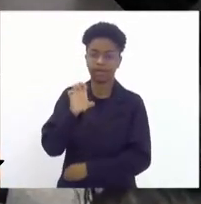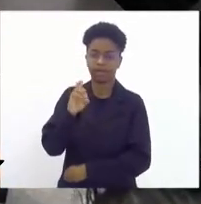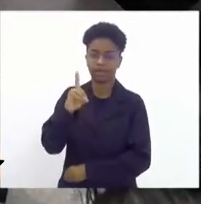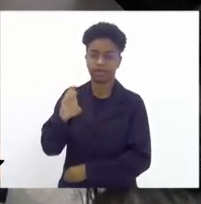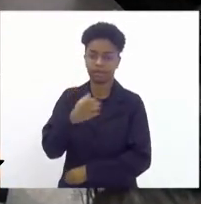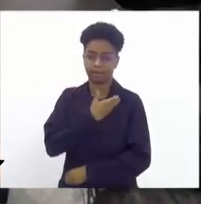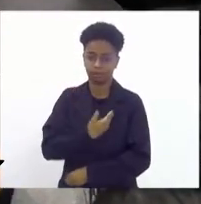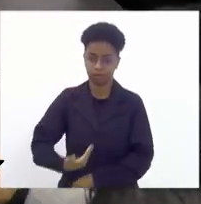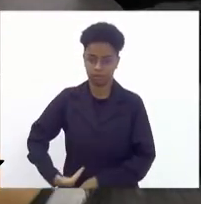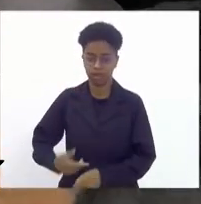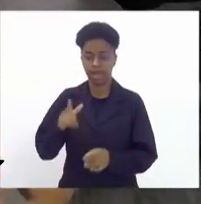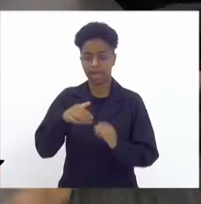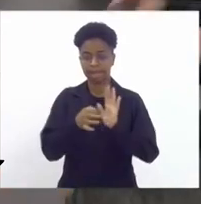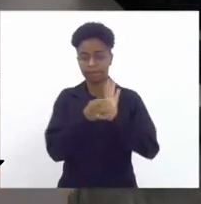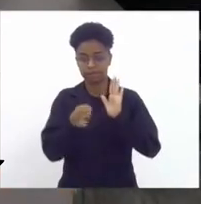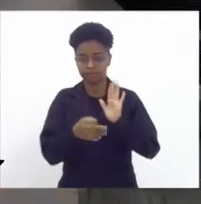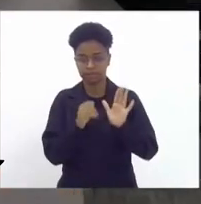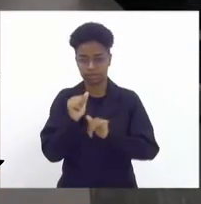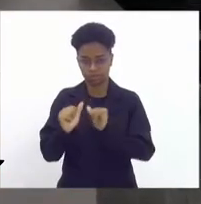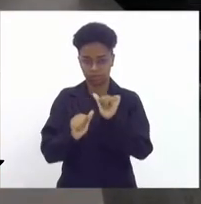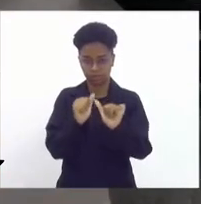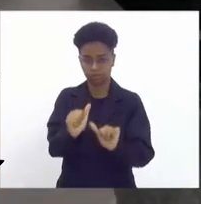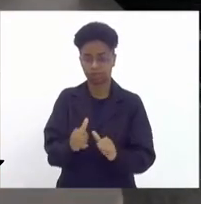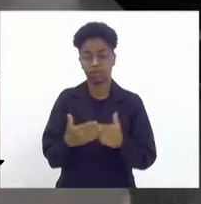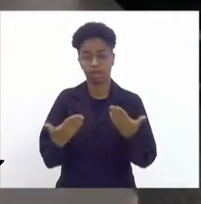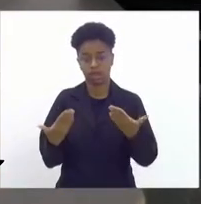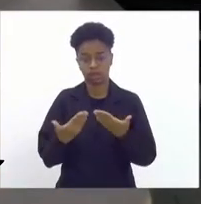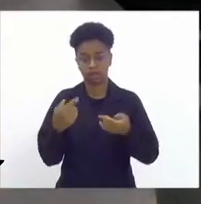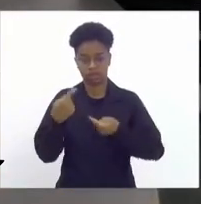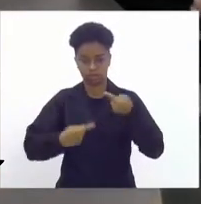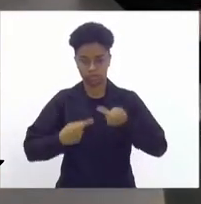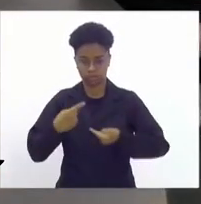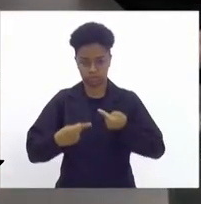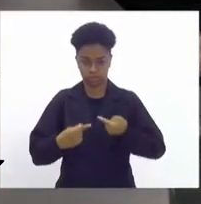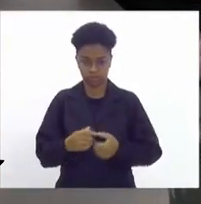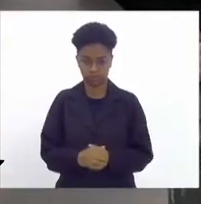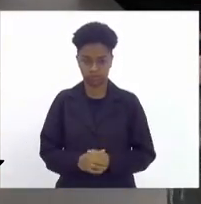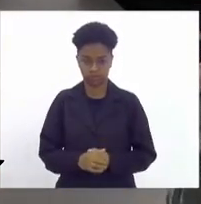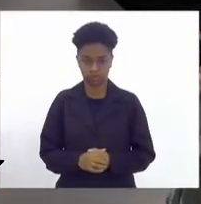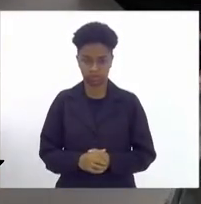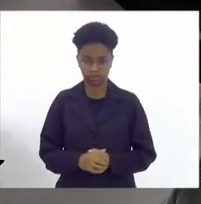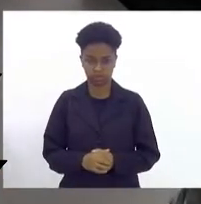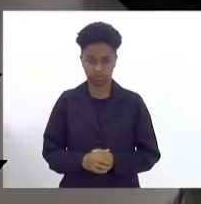parecer retificado pelo relator. Ainda em discussão.